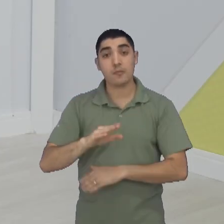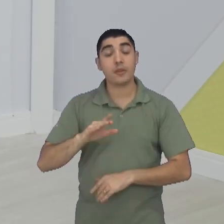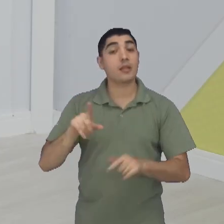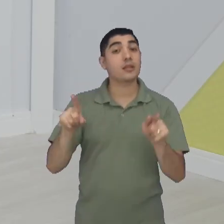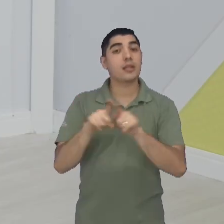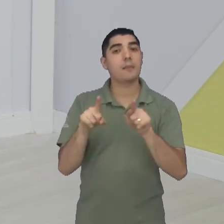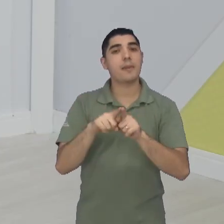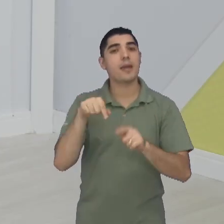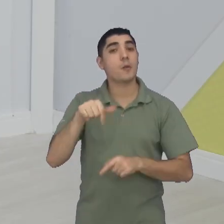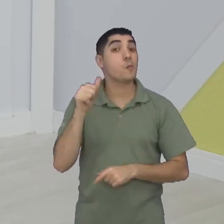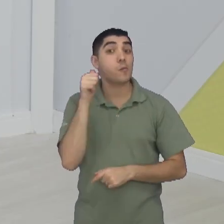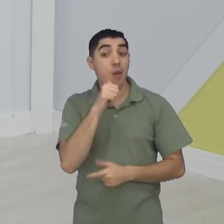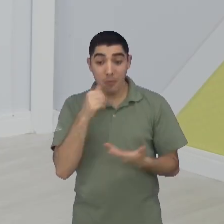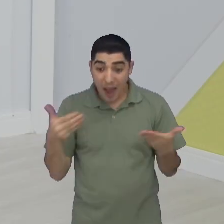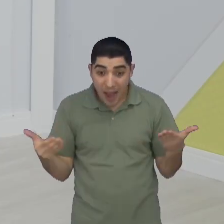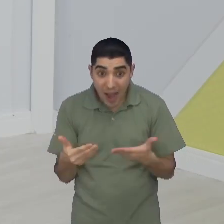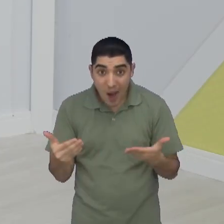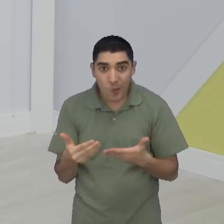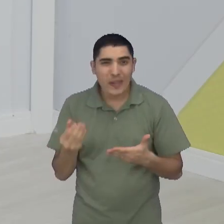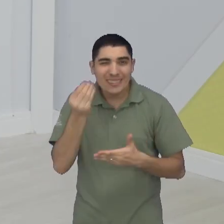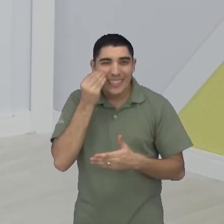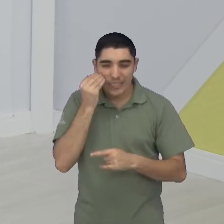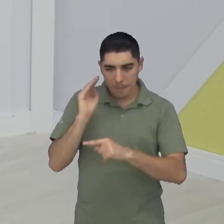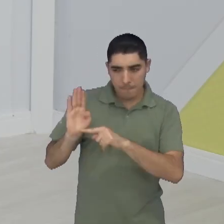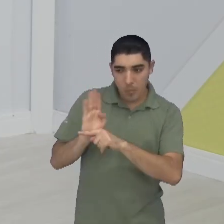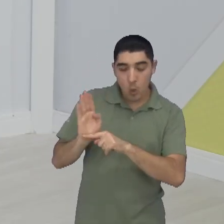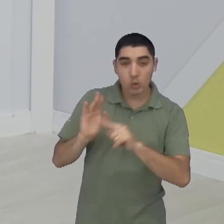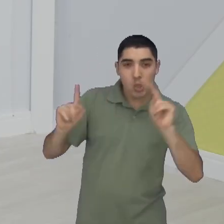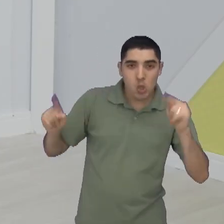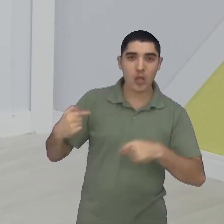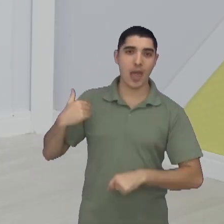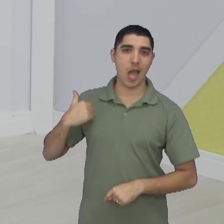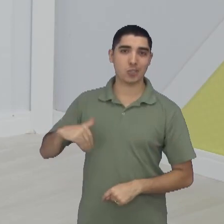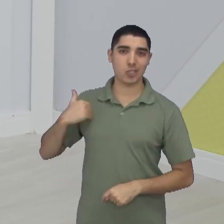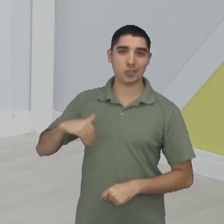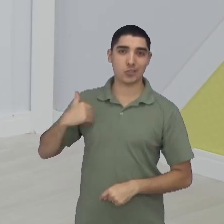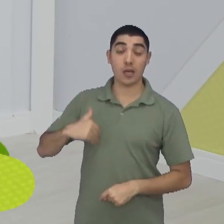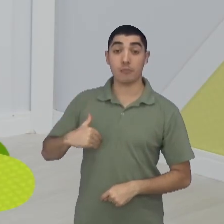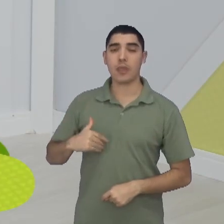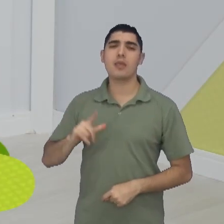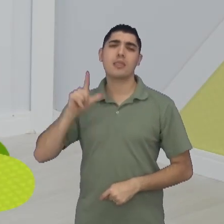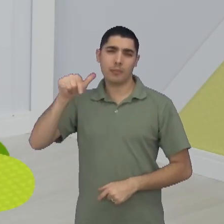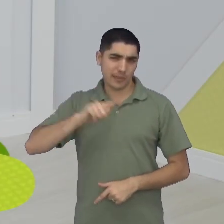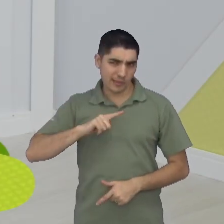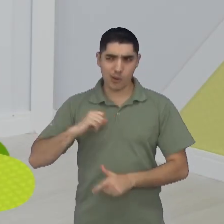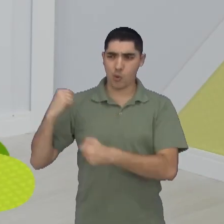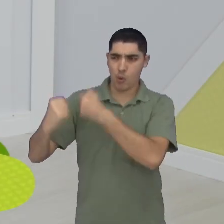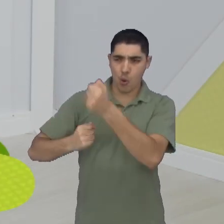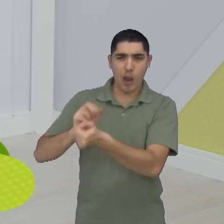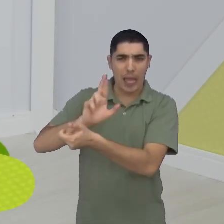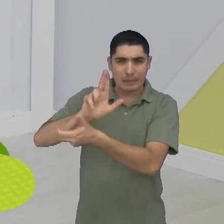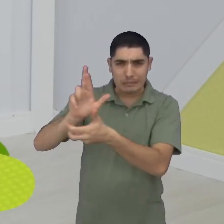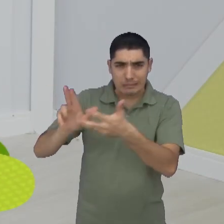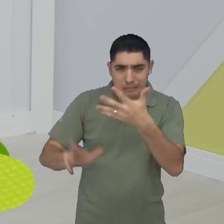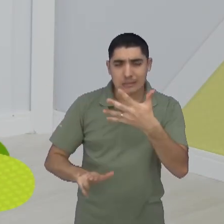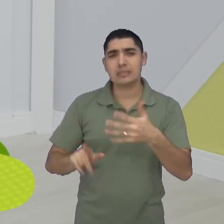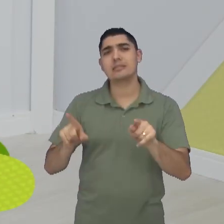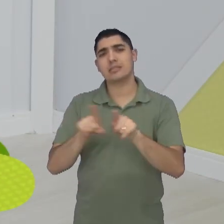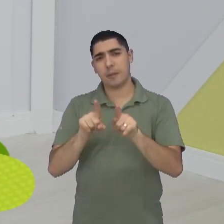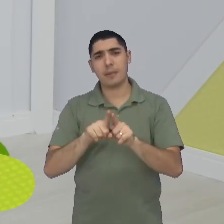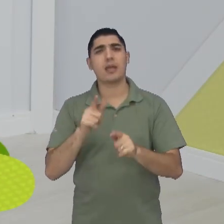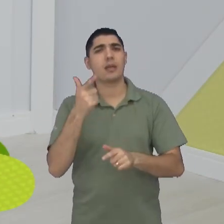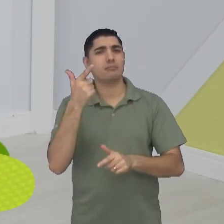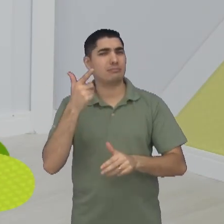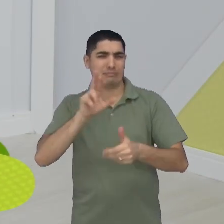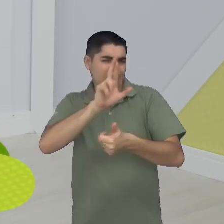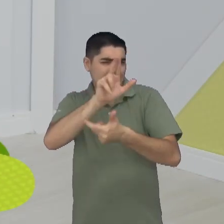feminino está jogando agora, lutando pelo bronze contra a Argentina. Fora isso, tem mais atletismo, mais ciclismo, ou seja, mais medalhas para o Instituto